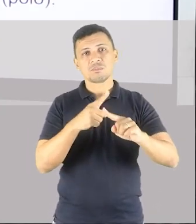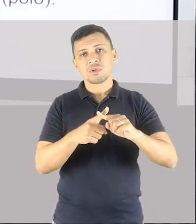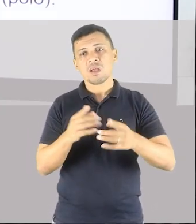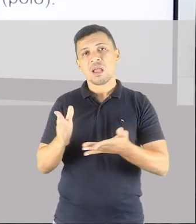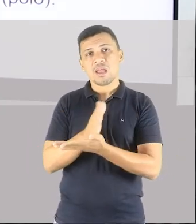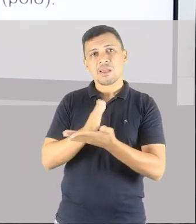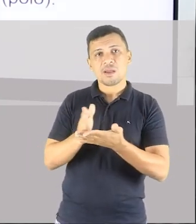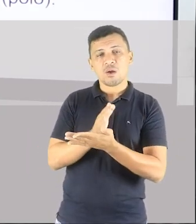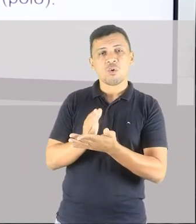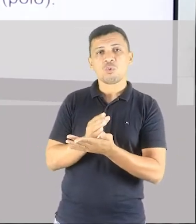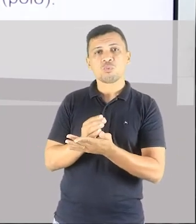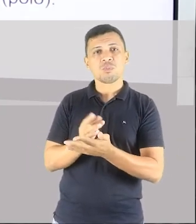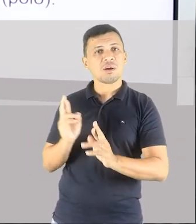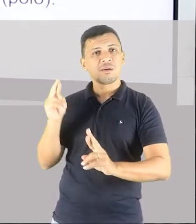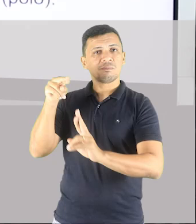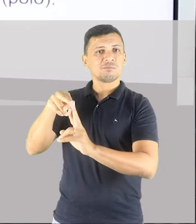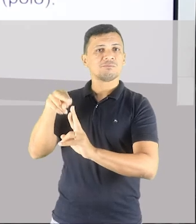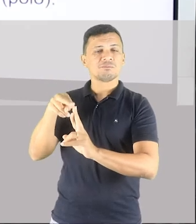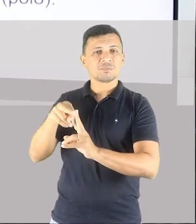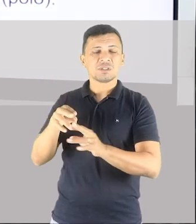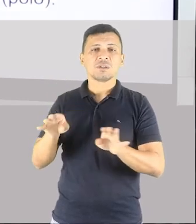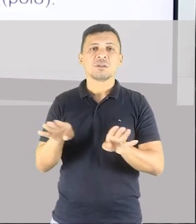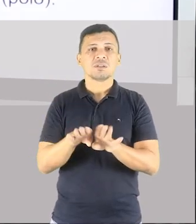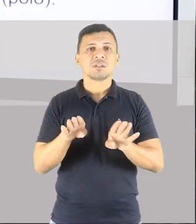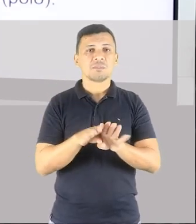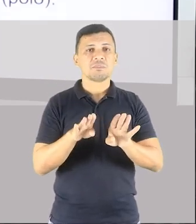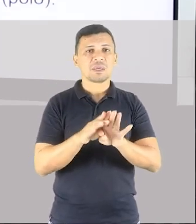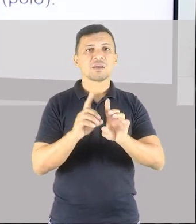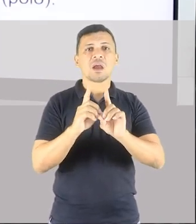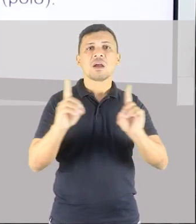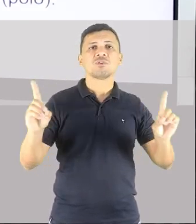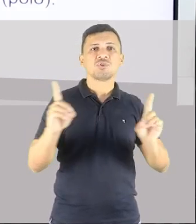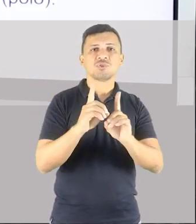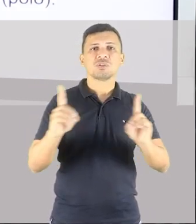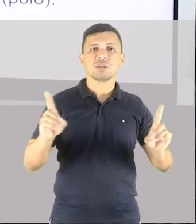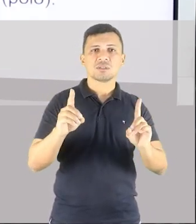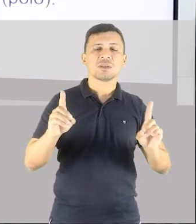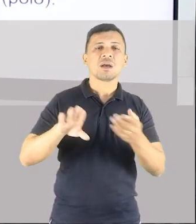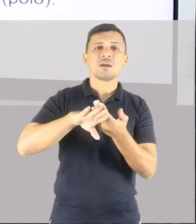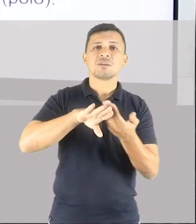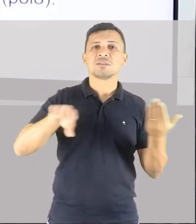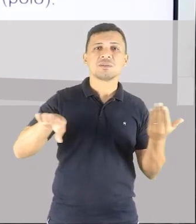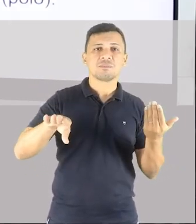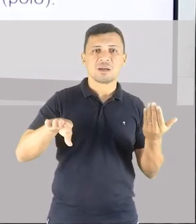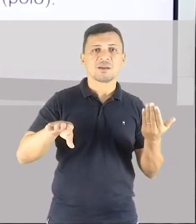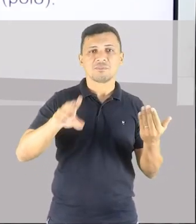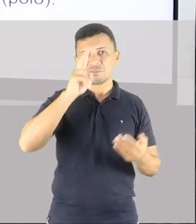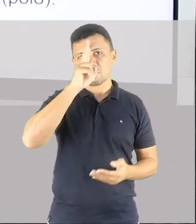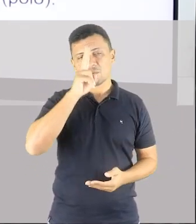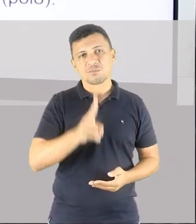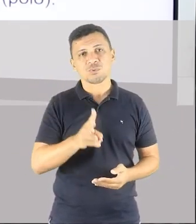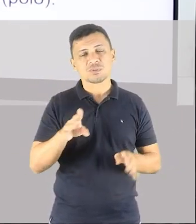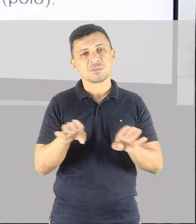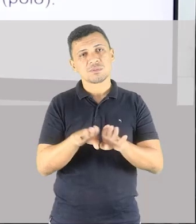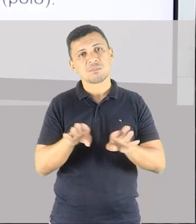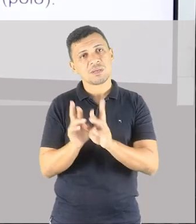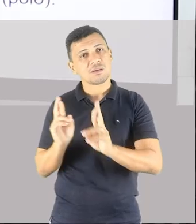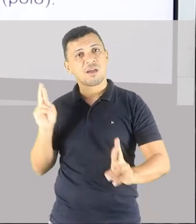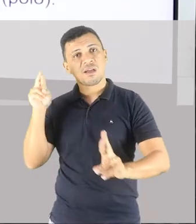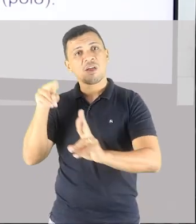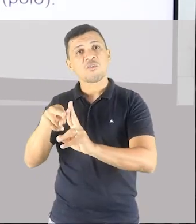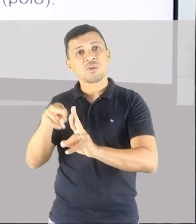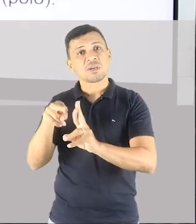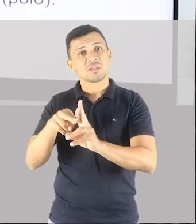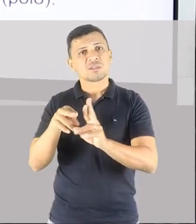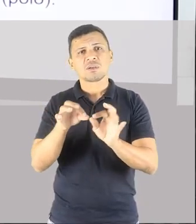ponto de referência, pela distância que separa a linha de atuação dessa força ao ponto de referência, tá?